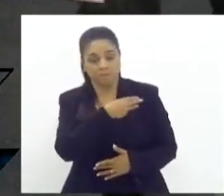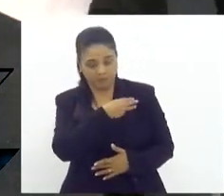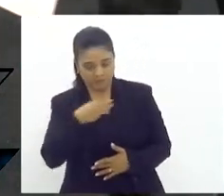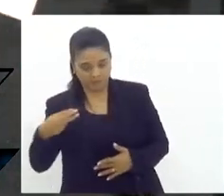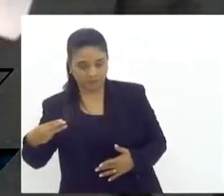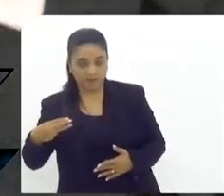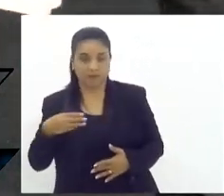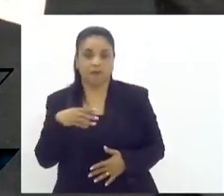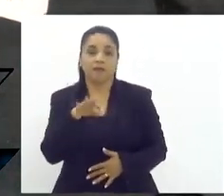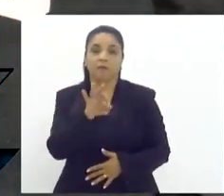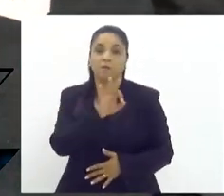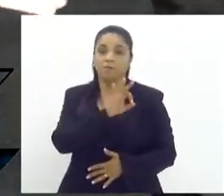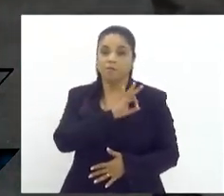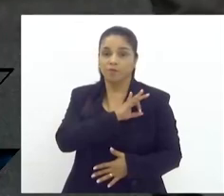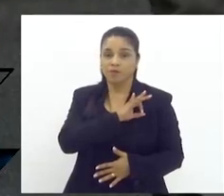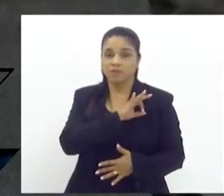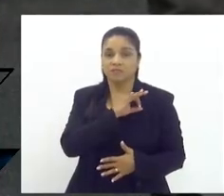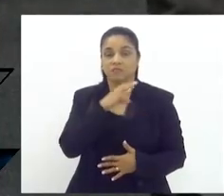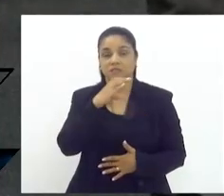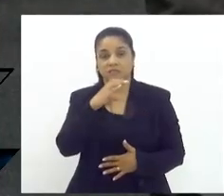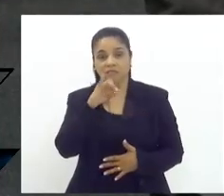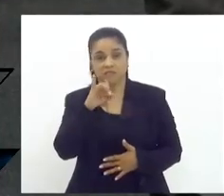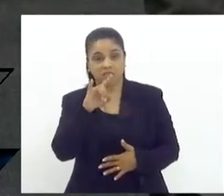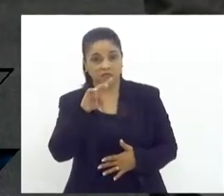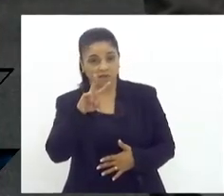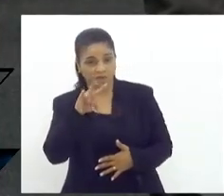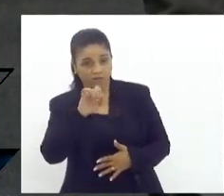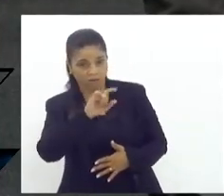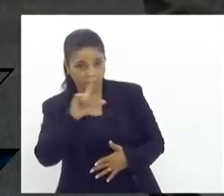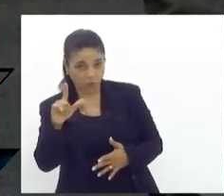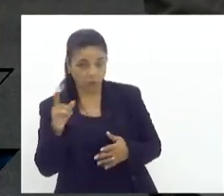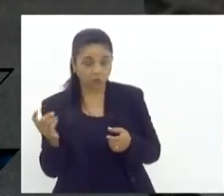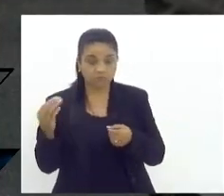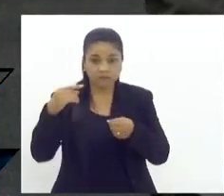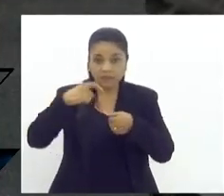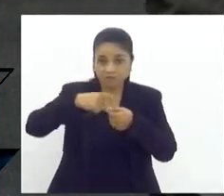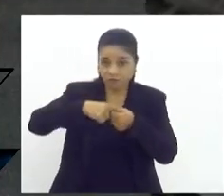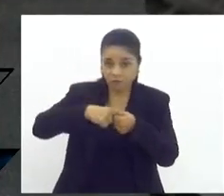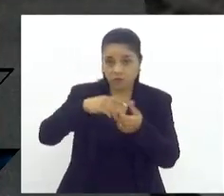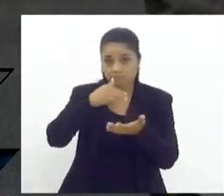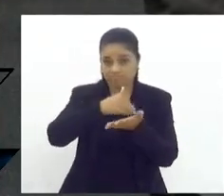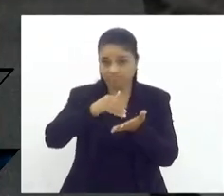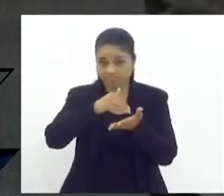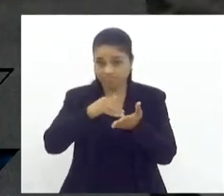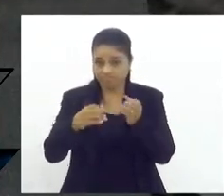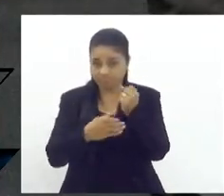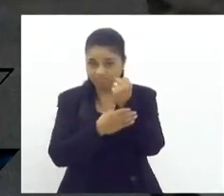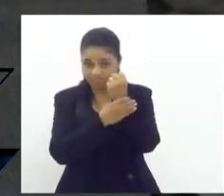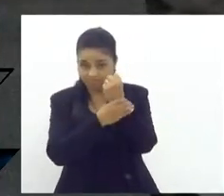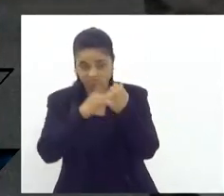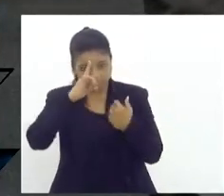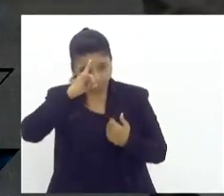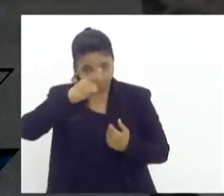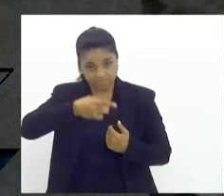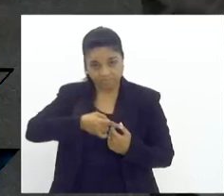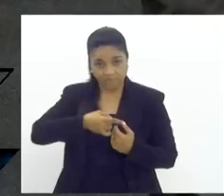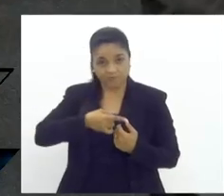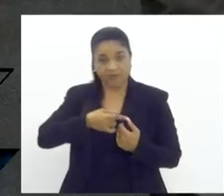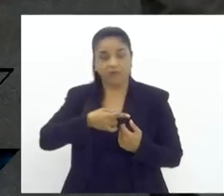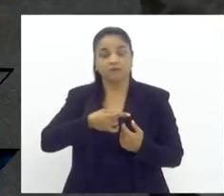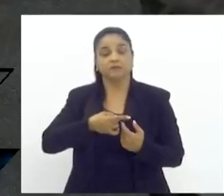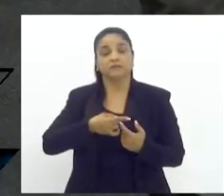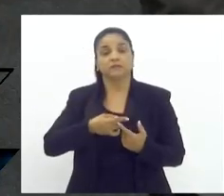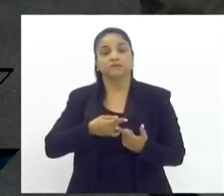estavam vinculadas a uma Secretaria de Segurança comandada muita das vezes ou quase